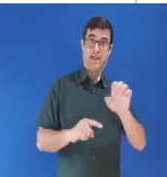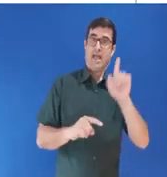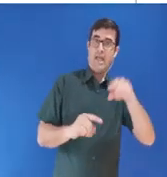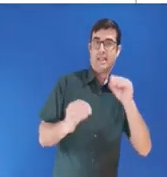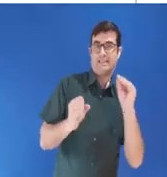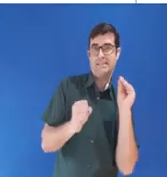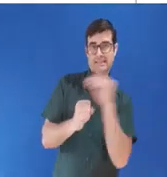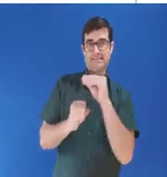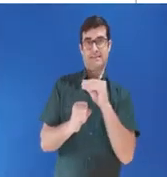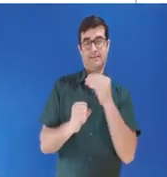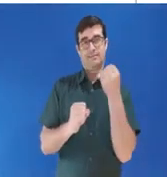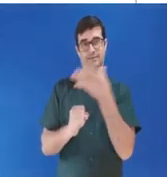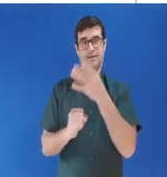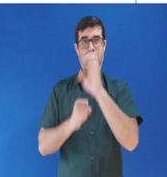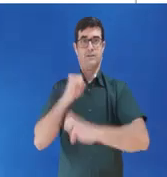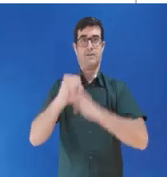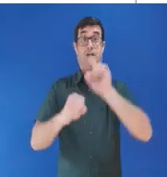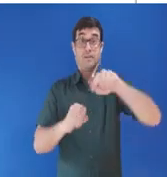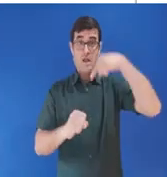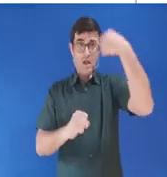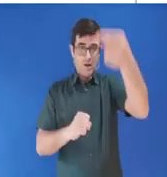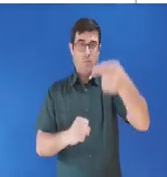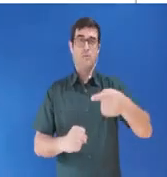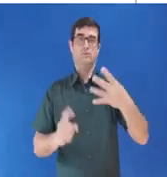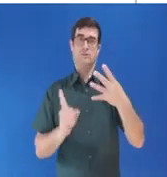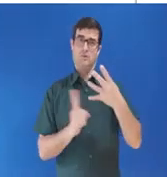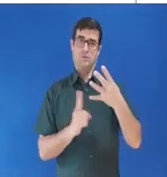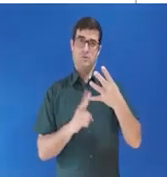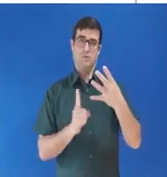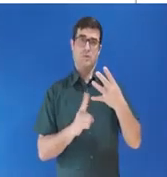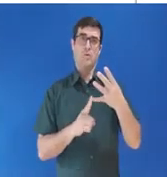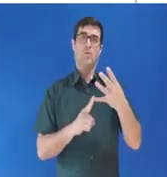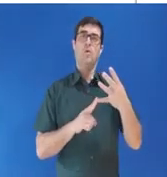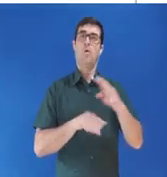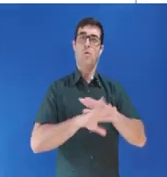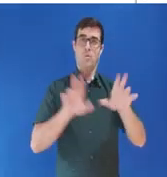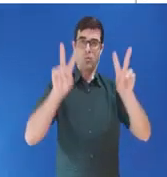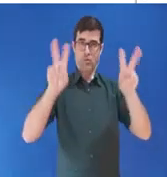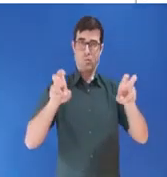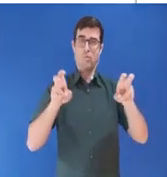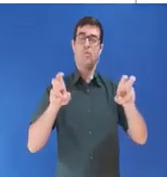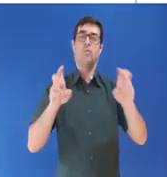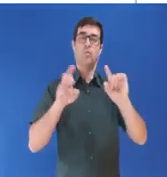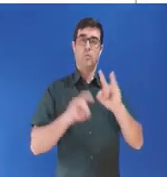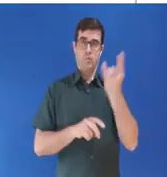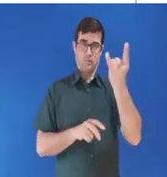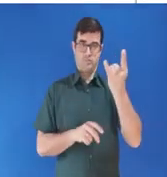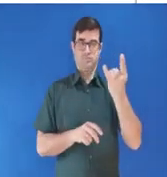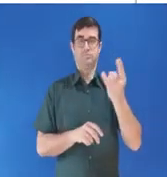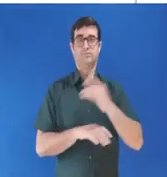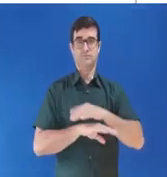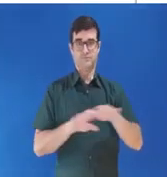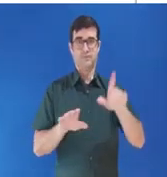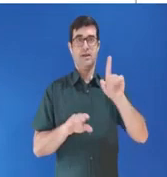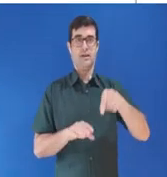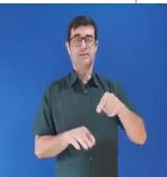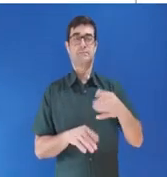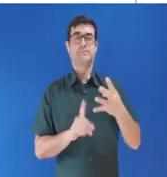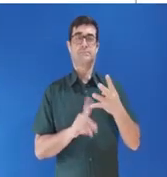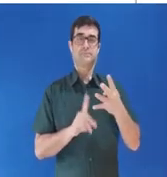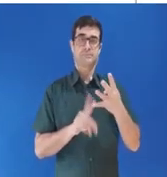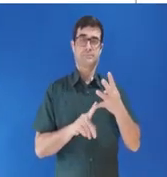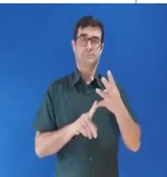aula a gente vai falar da última propriedade periódica, encerrando o módulo de tabela periódica, que é a